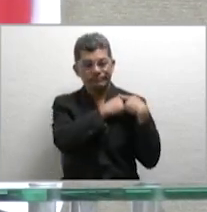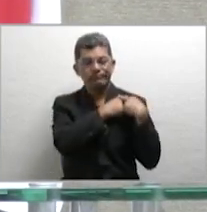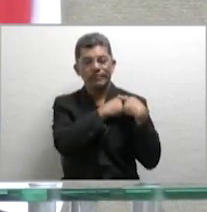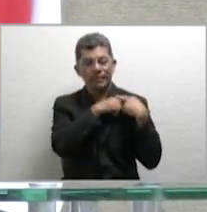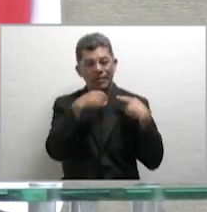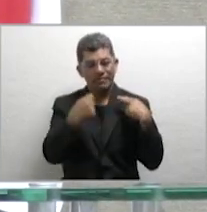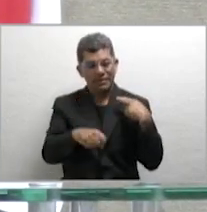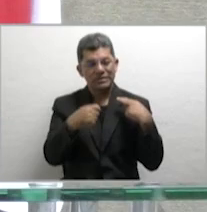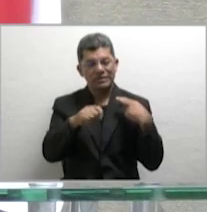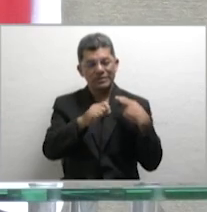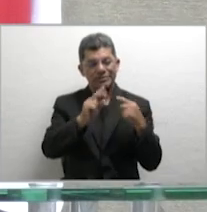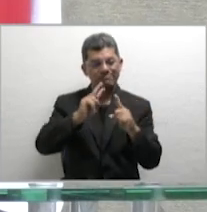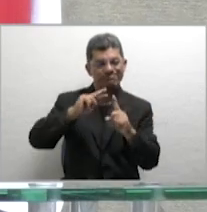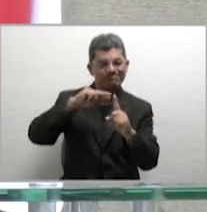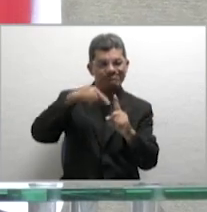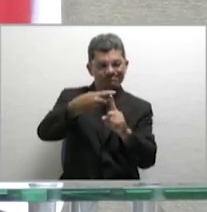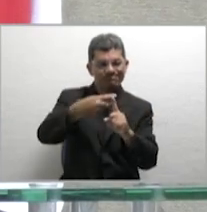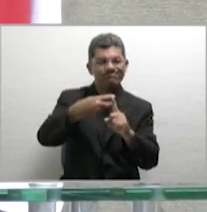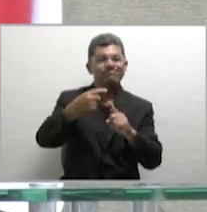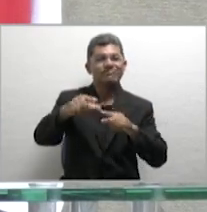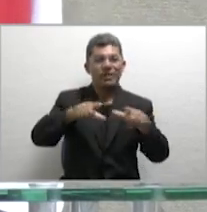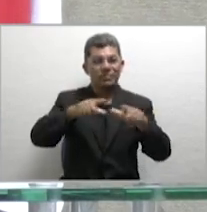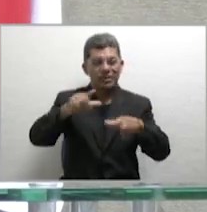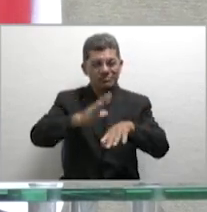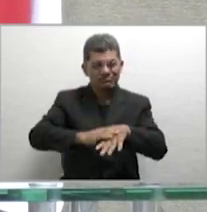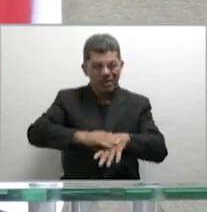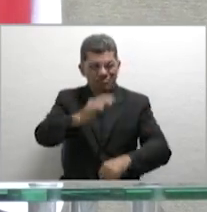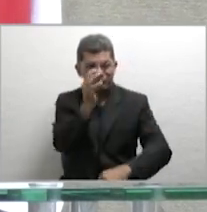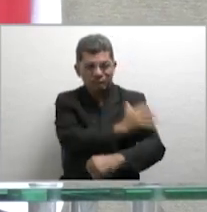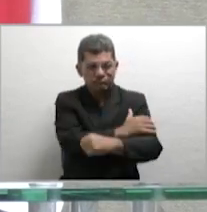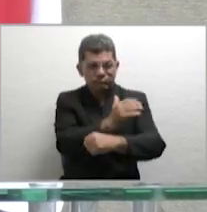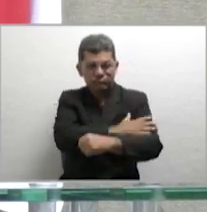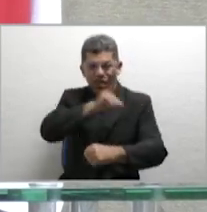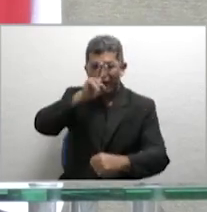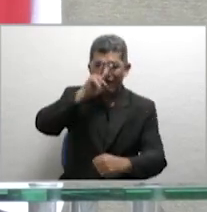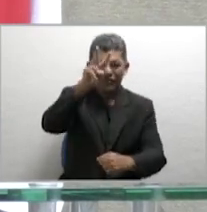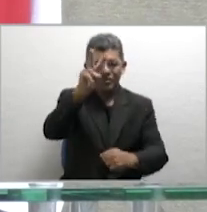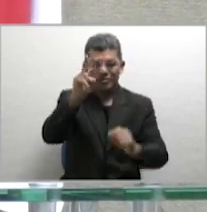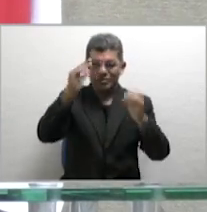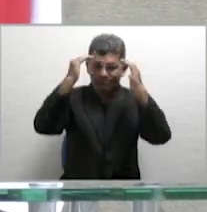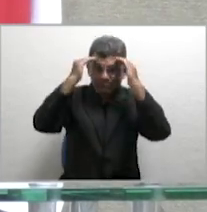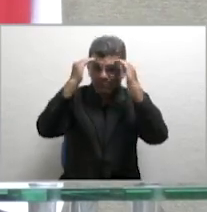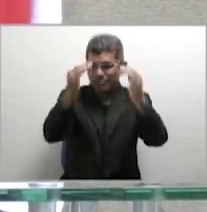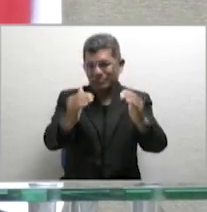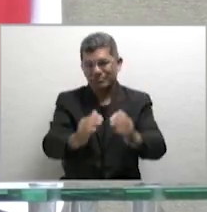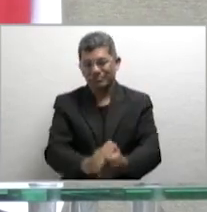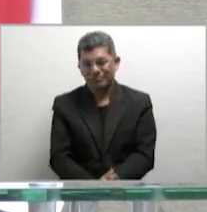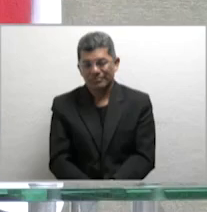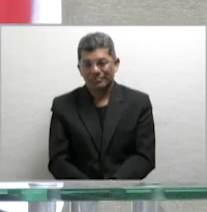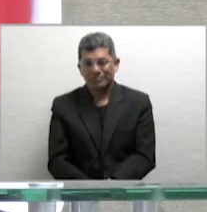aumentada, trabalha com mais força, trabalha com mais empenho.